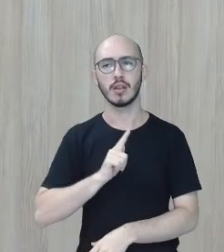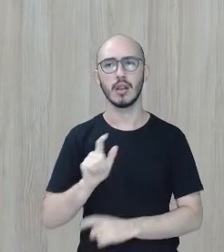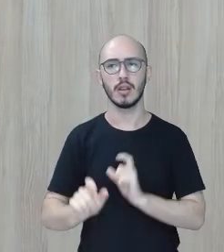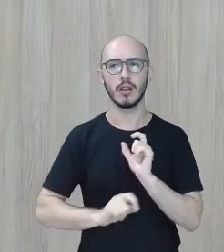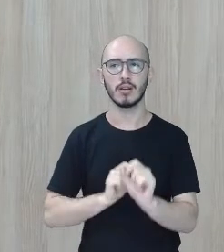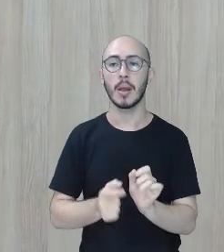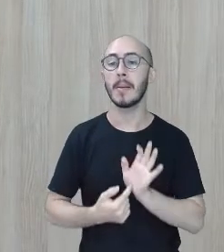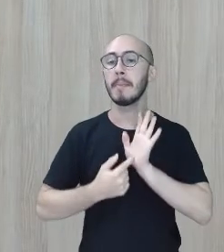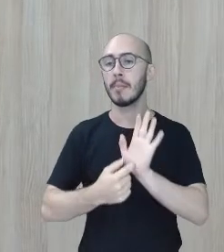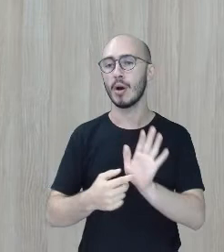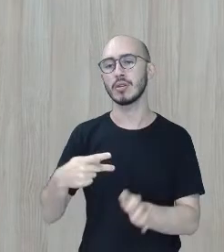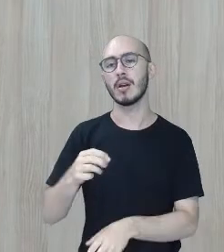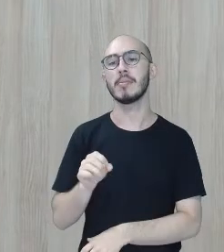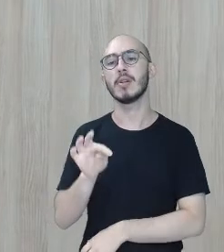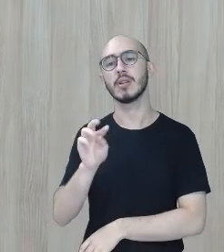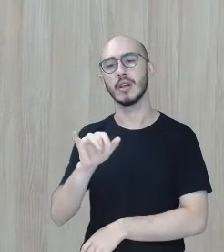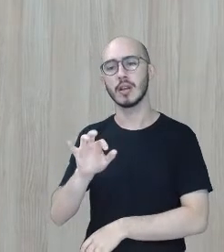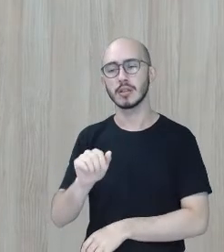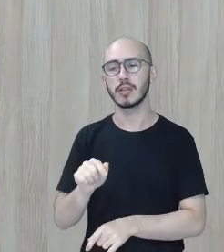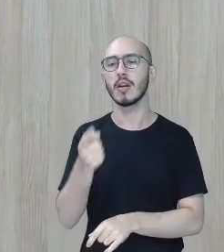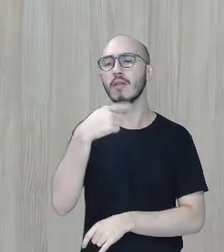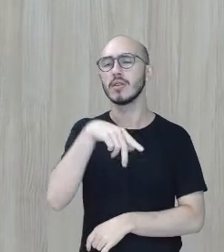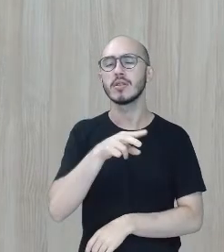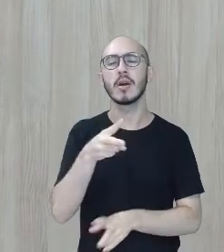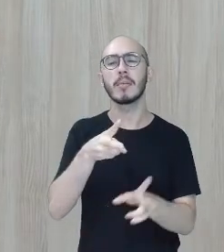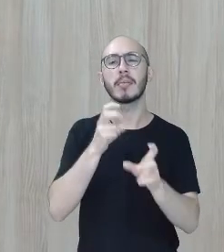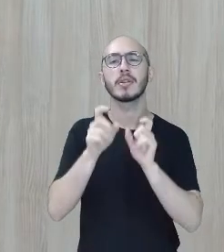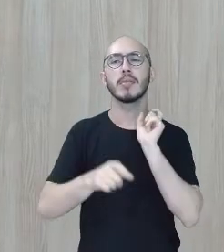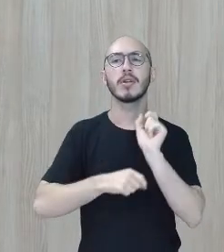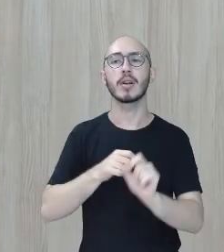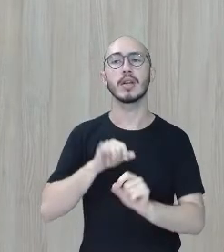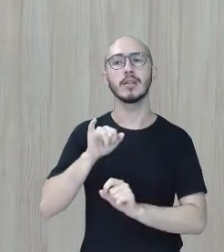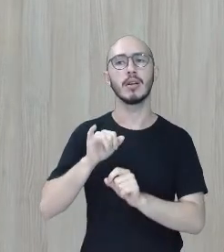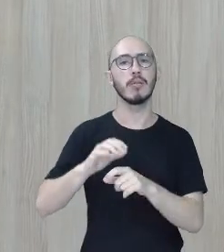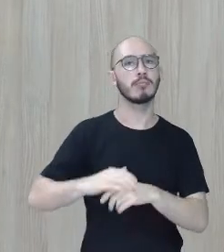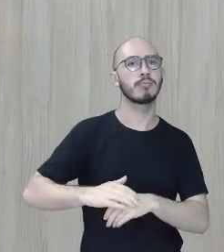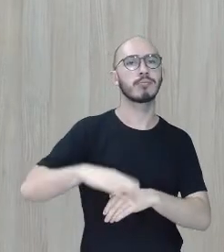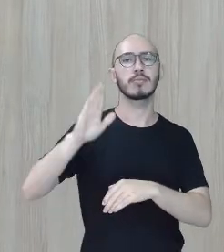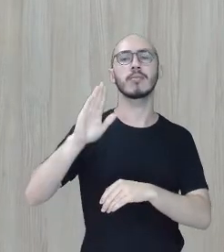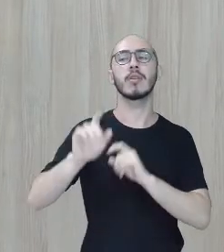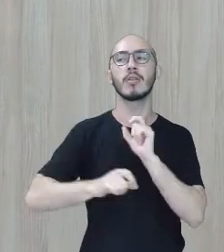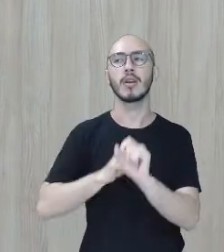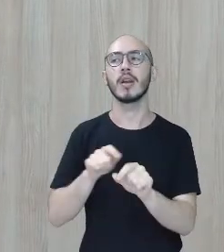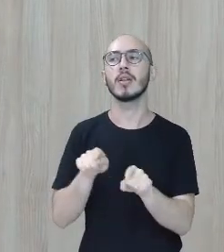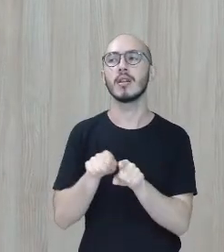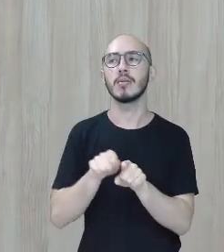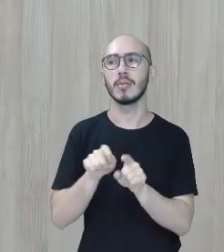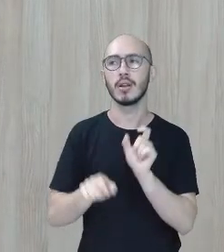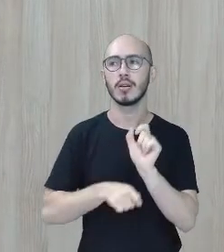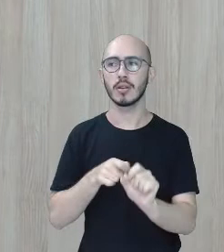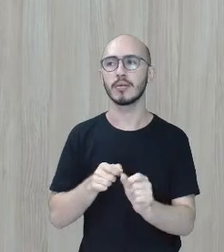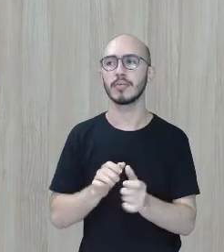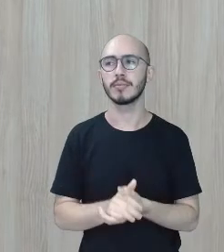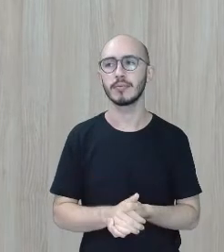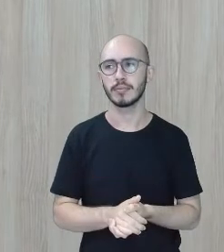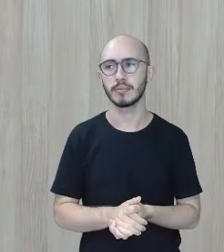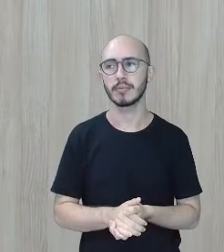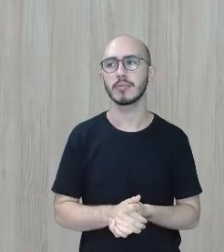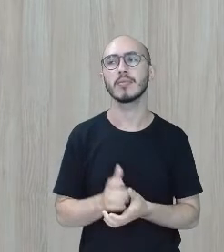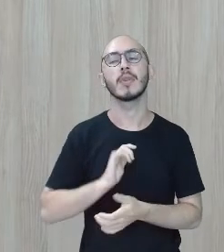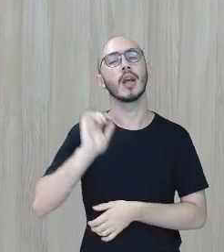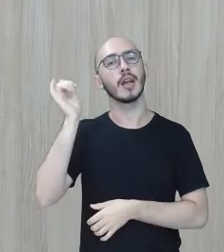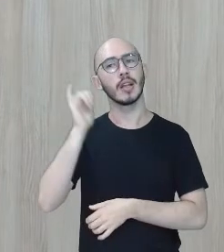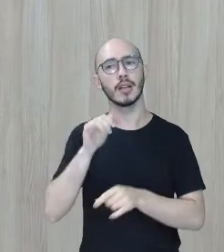a potência deles. E vocês vão ver que quanto maior a potência, maior o consumo de